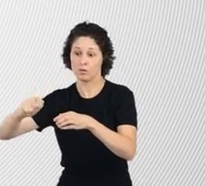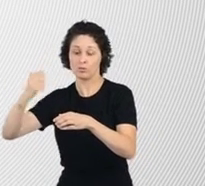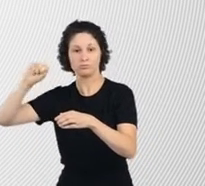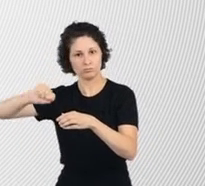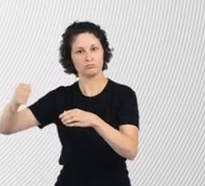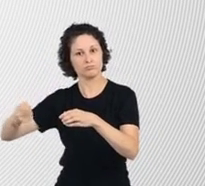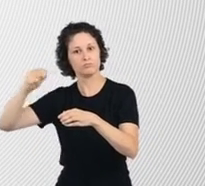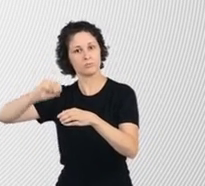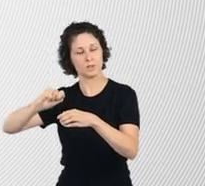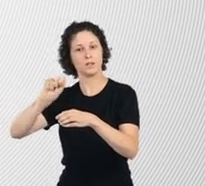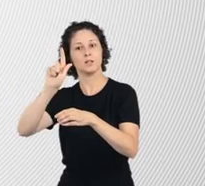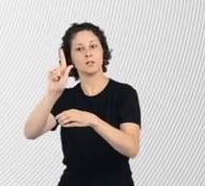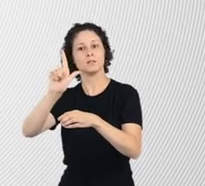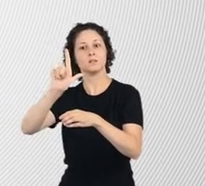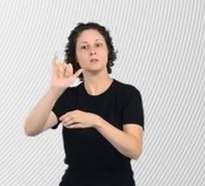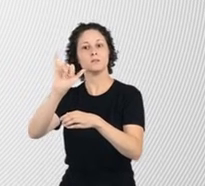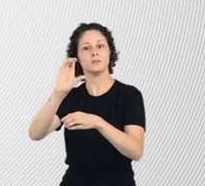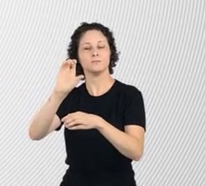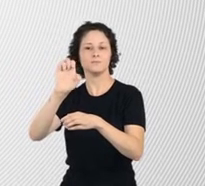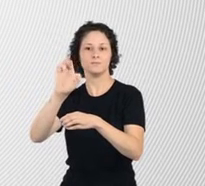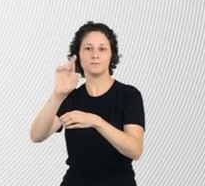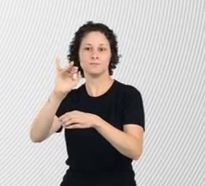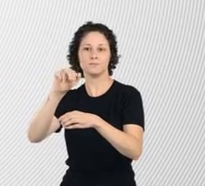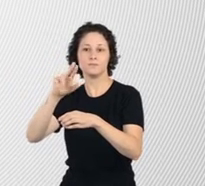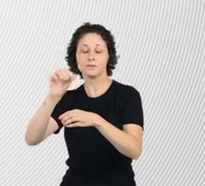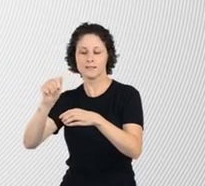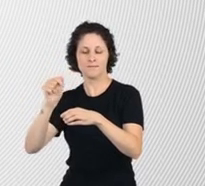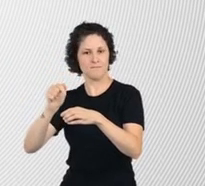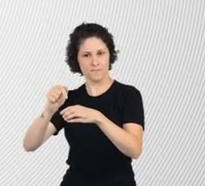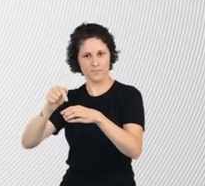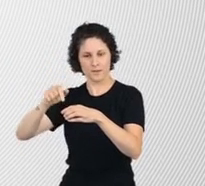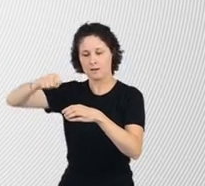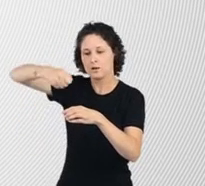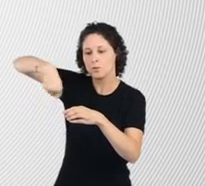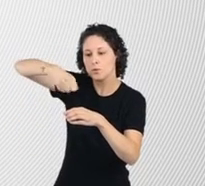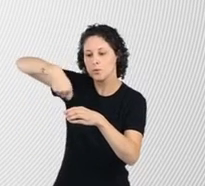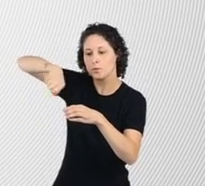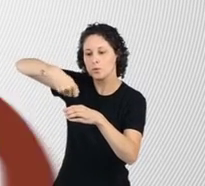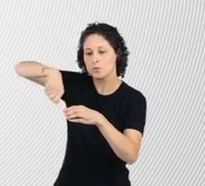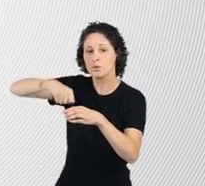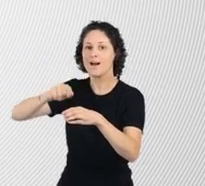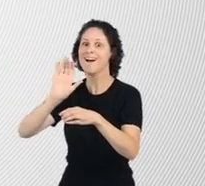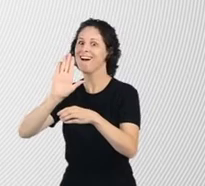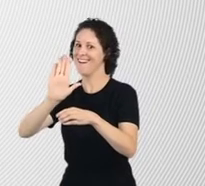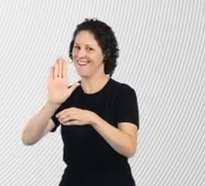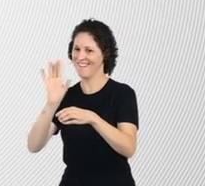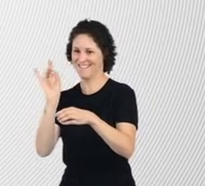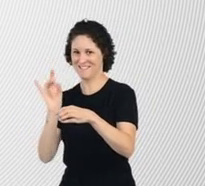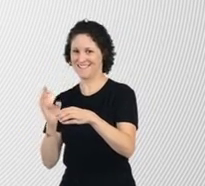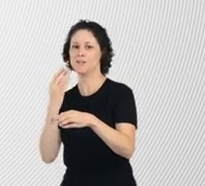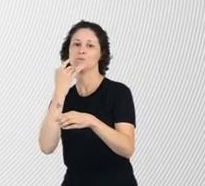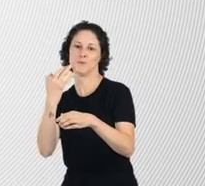glicerina. A glicerina vai deixar o nosso plástico mais molinho. Agora, se você quer deixar o seu bioplástico colorido, é só